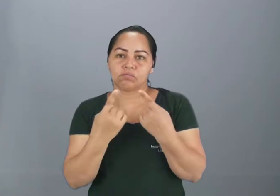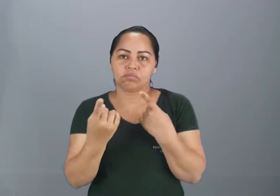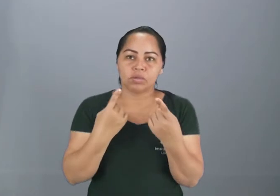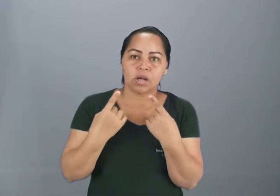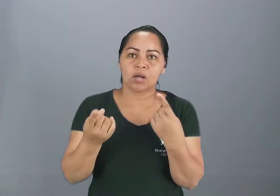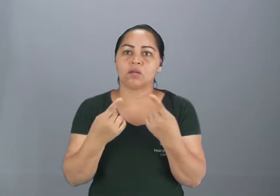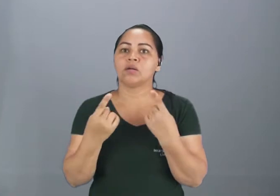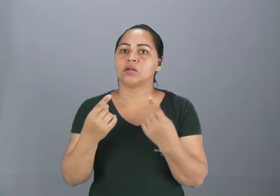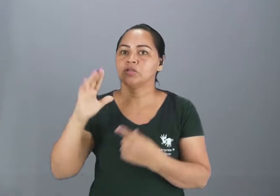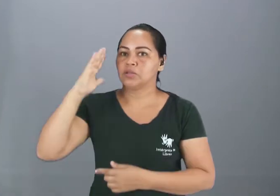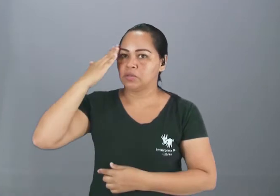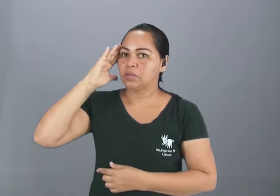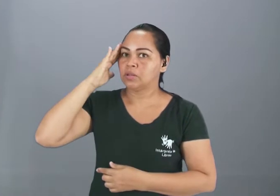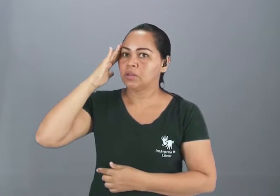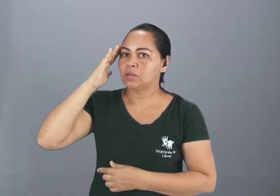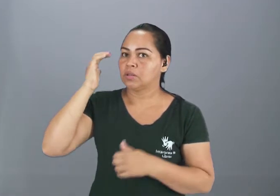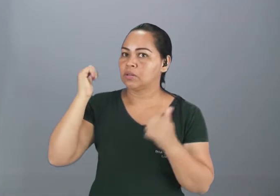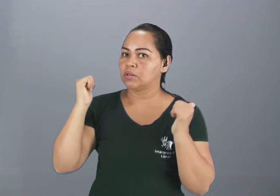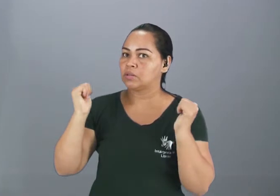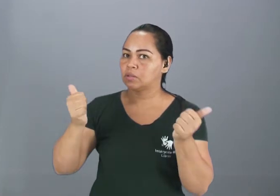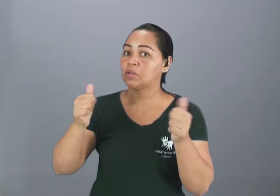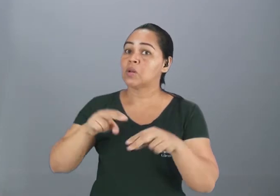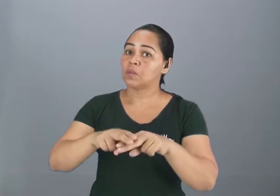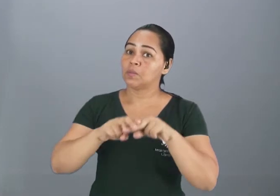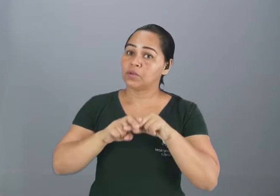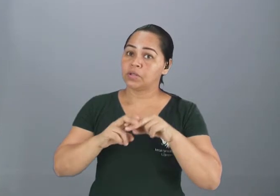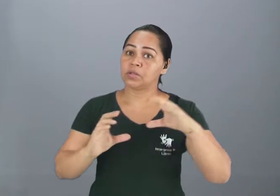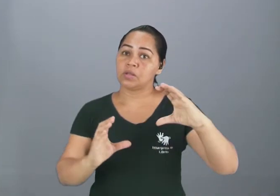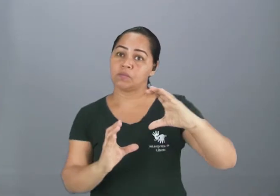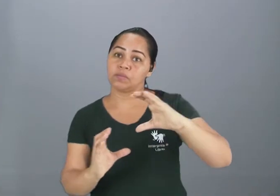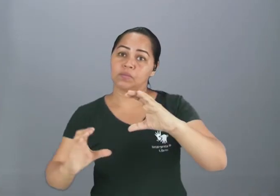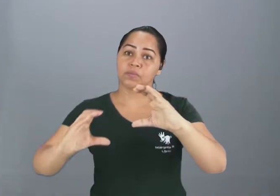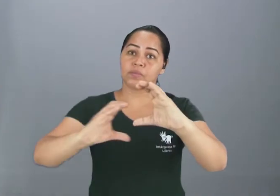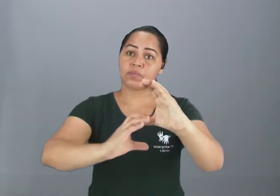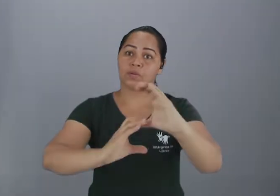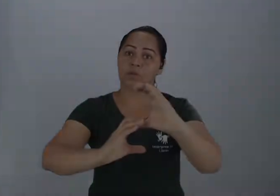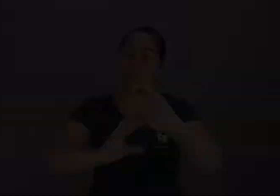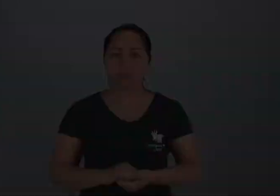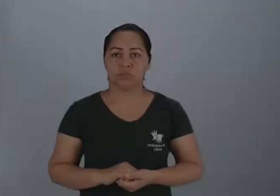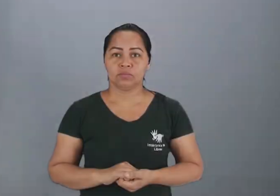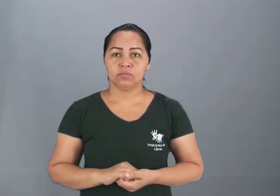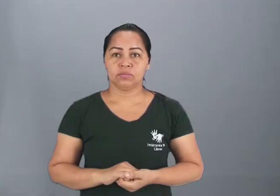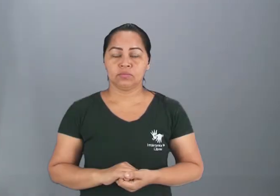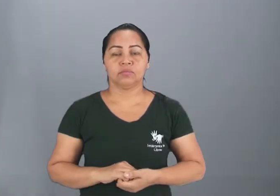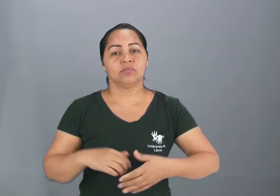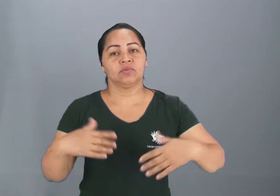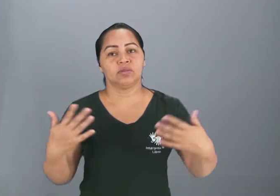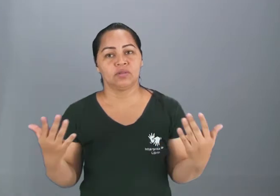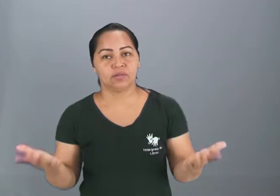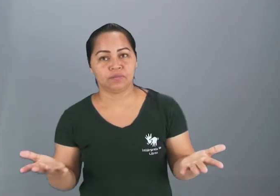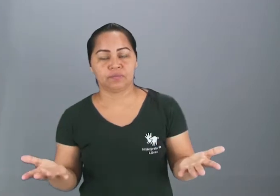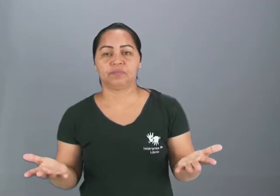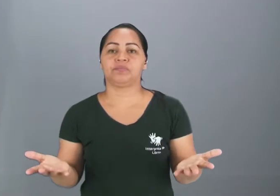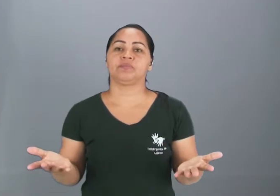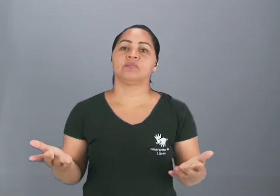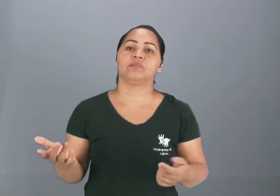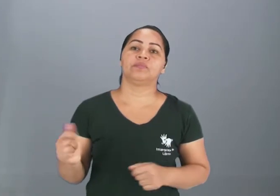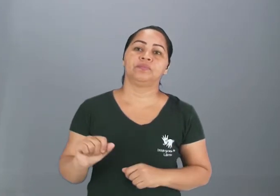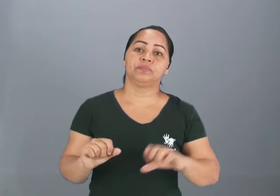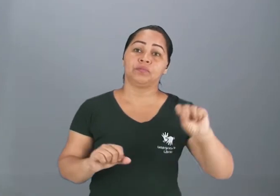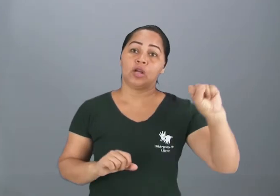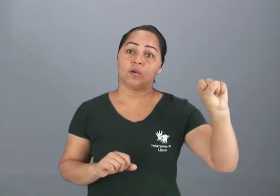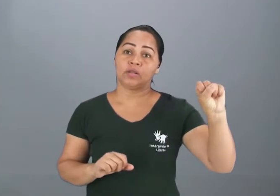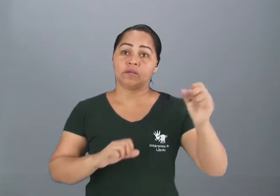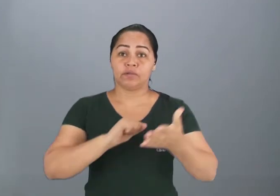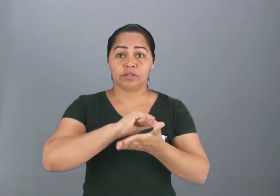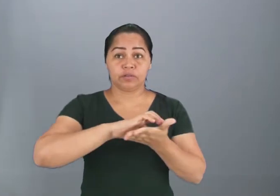se compreender, tá? Por isso que tem esse encaixe aí como se fosse quebra-cabeça. Então, vamos lá para a 8ª questão,